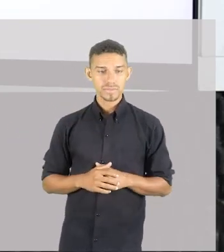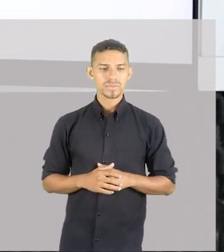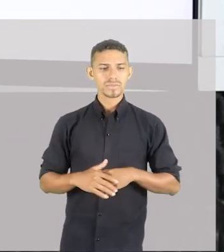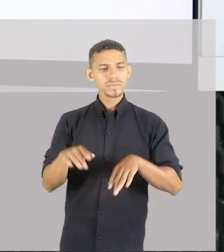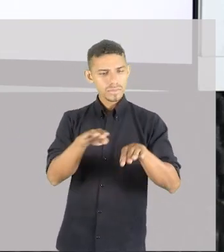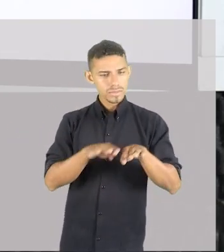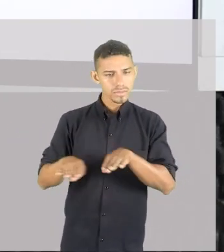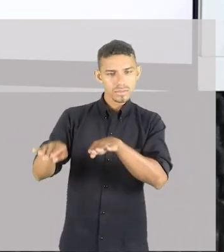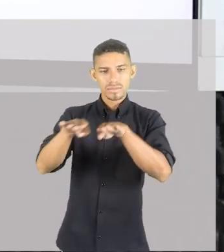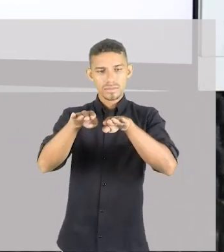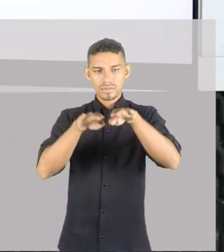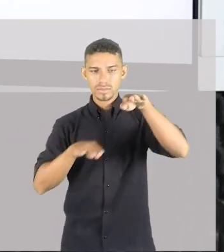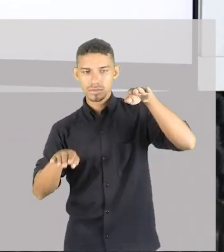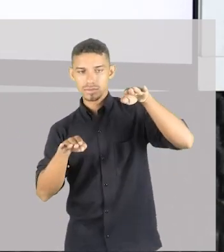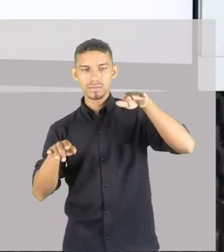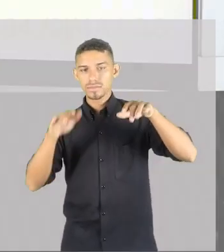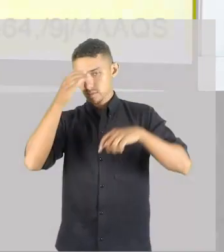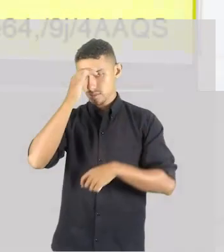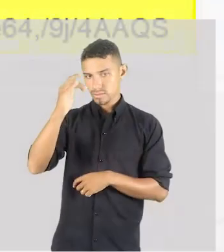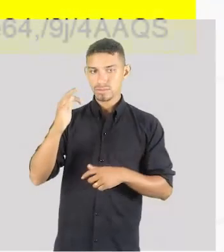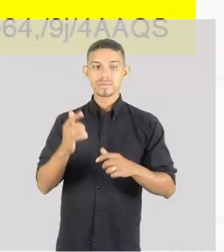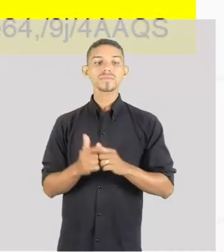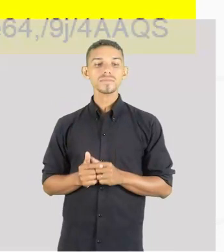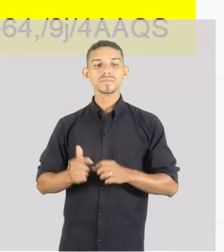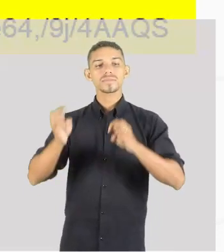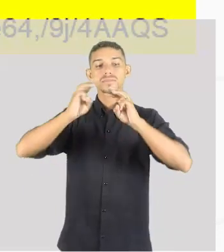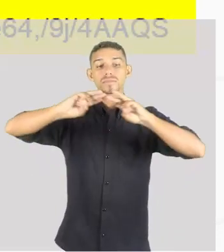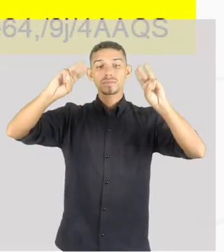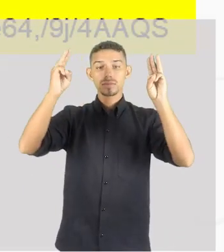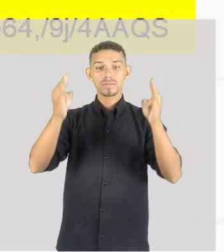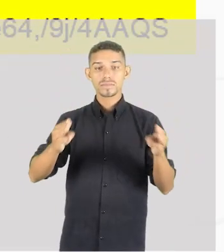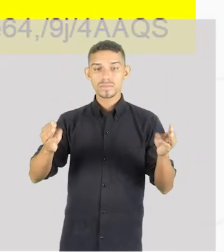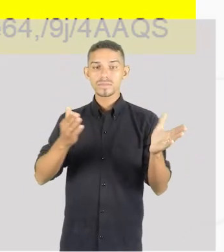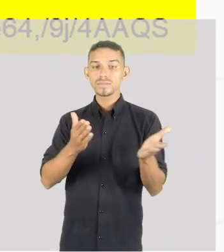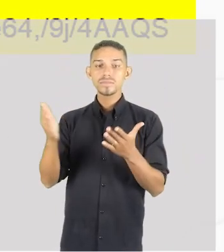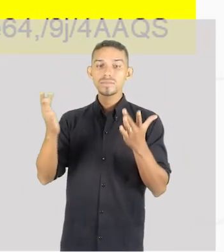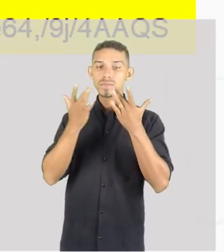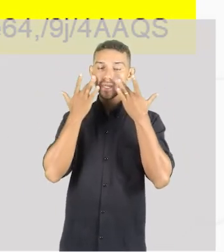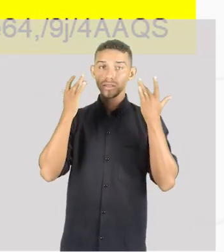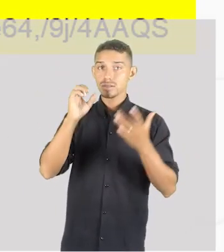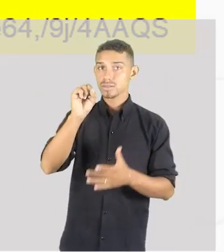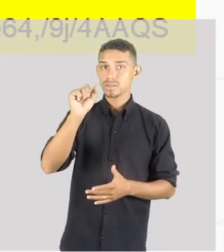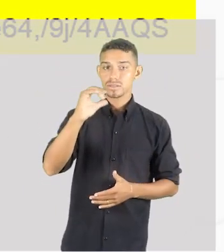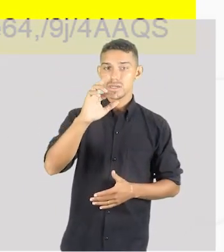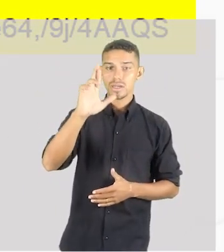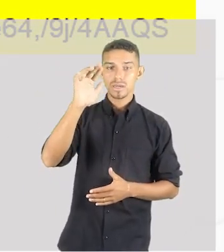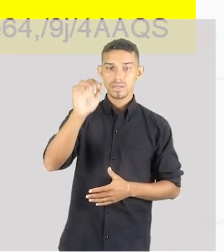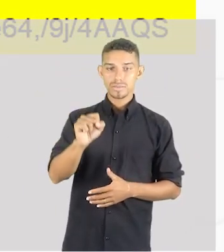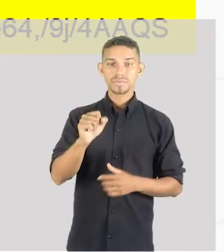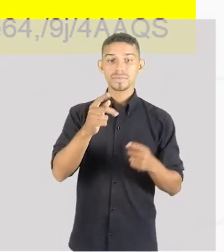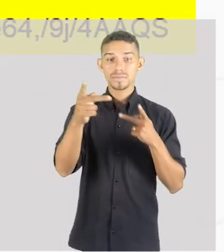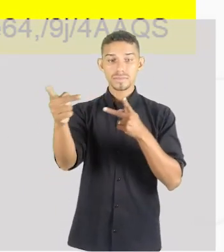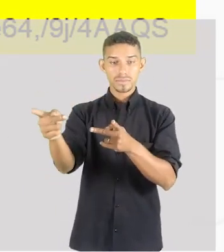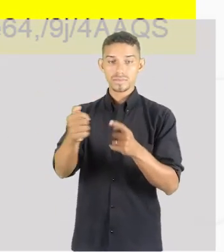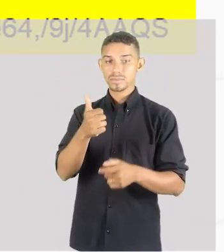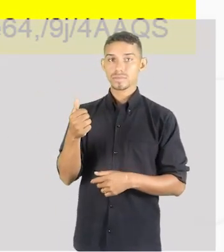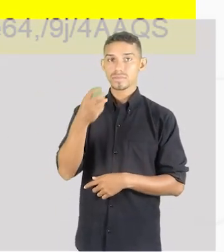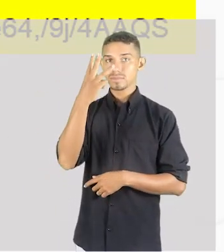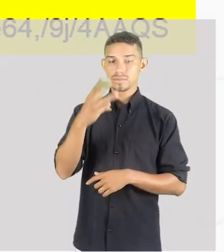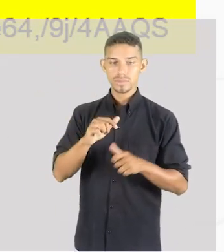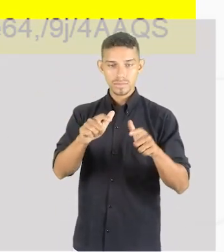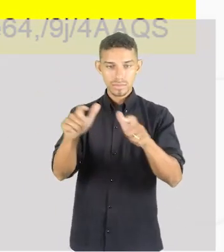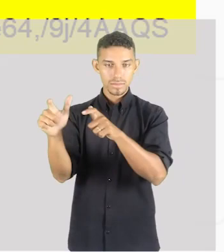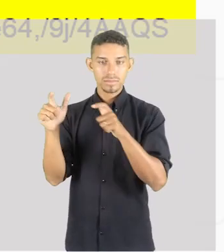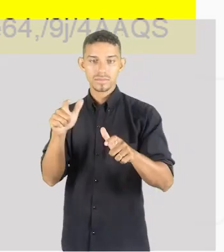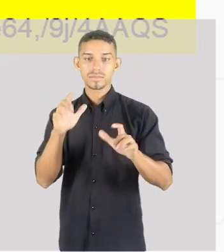desigualdade sociais, elas interferem muito nisso. Museu de Arte Sacra, meus alunos visitaram, alguns visitaram recentemente. 13 espaços,